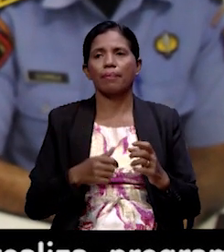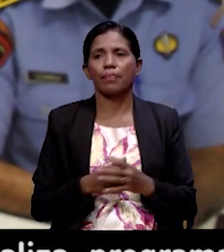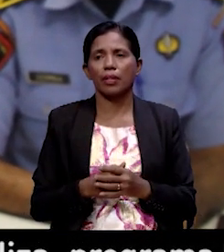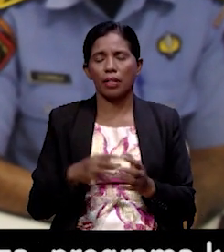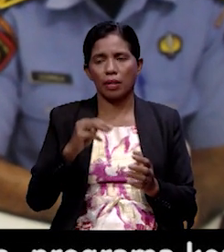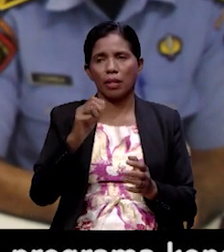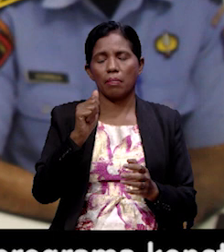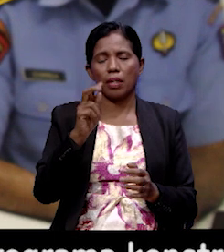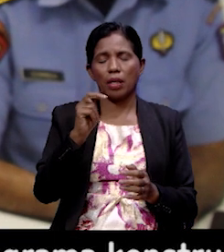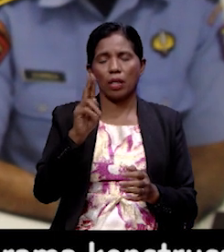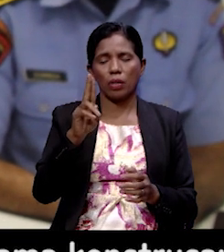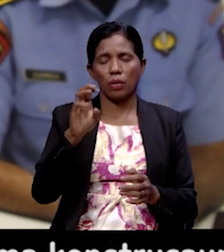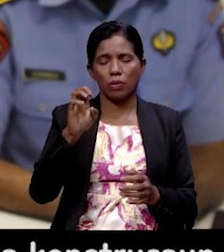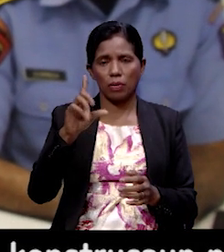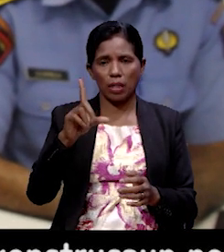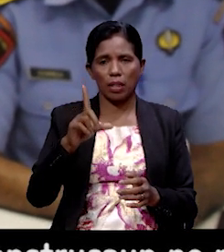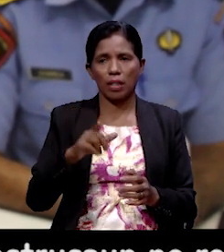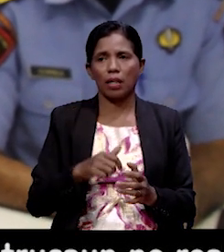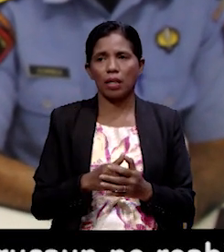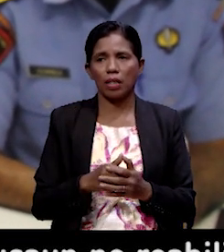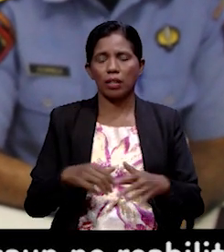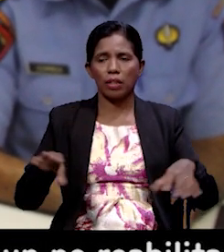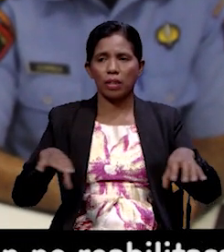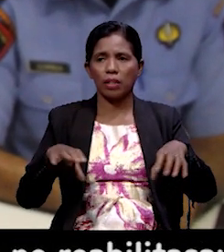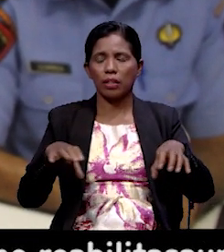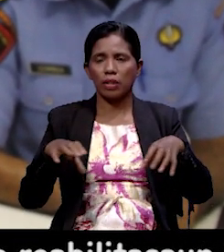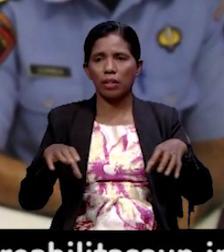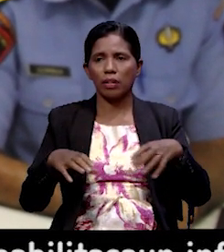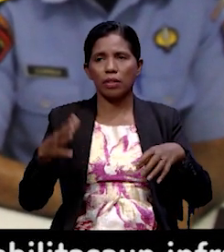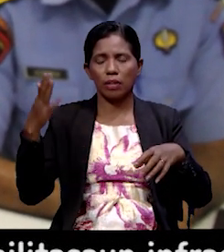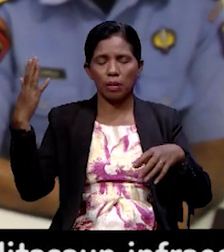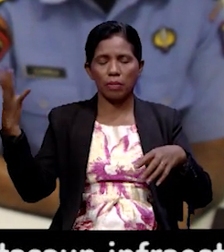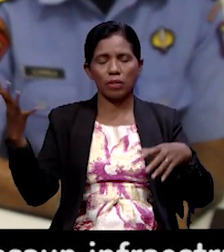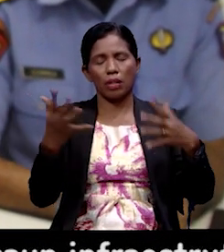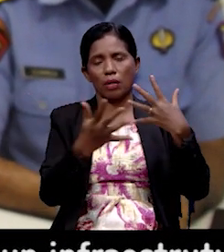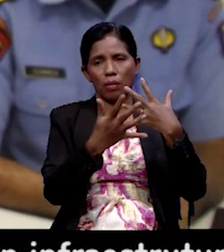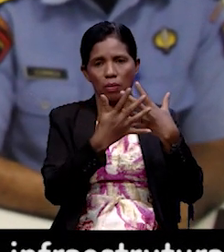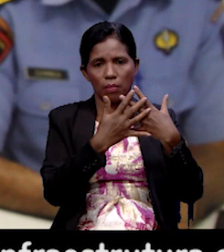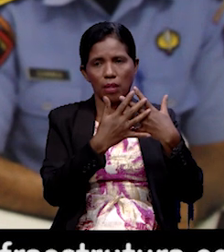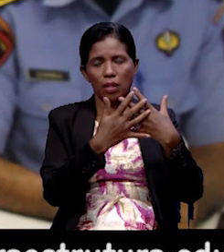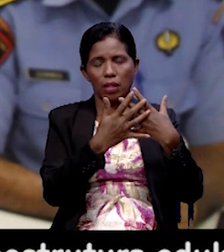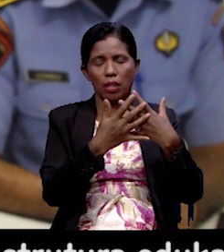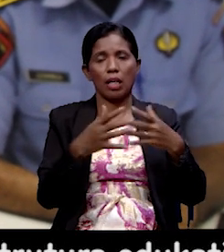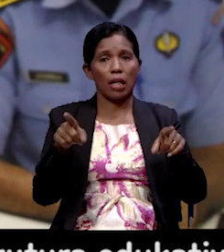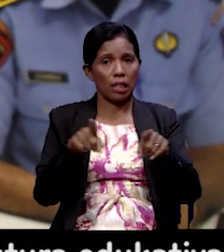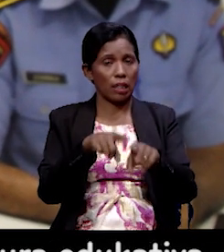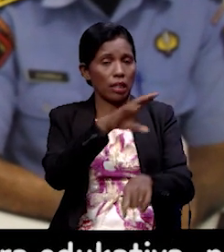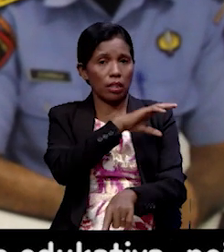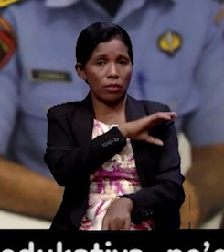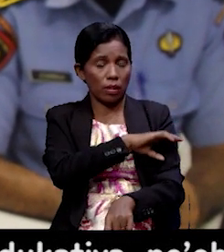Manuel Tino Martins, serviço de prisão, ancião. Guarda prisional,